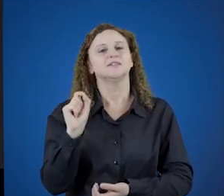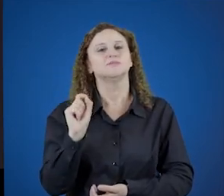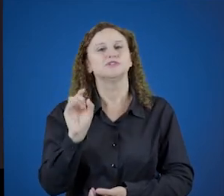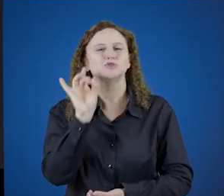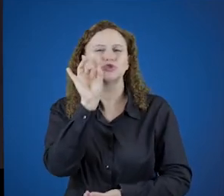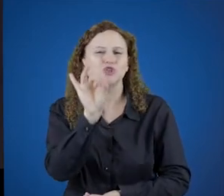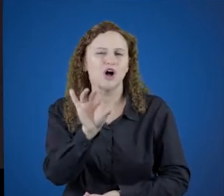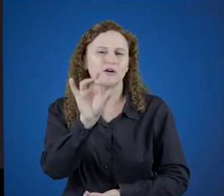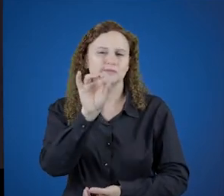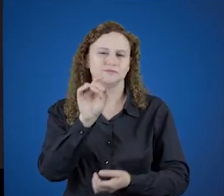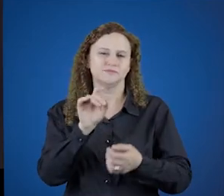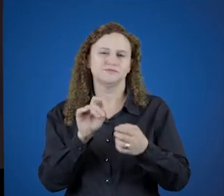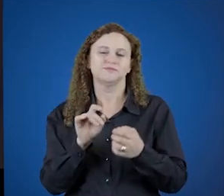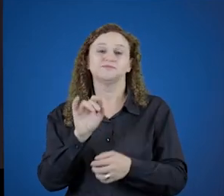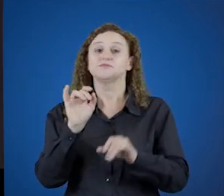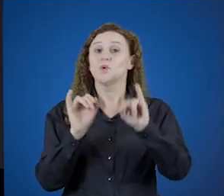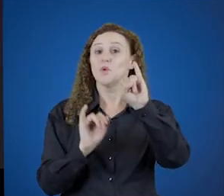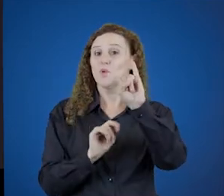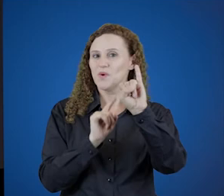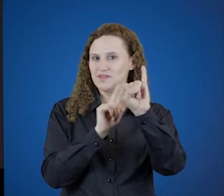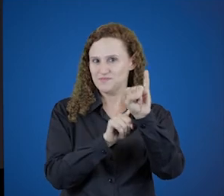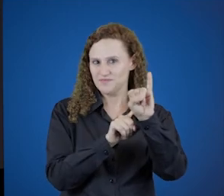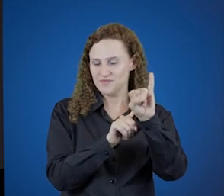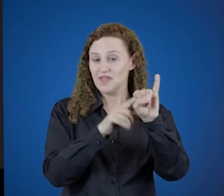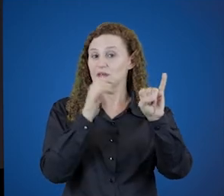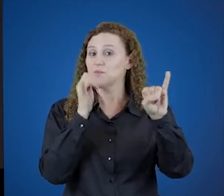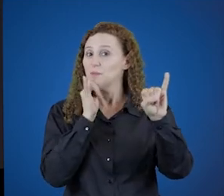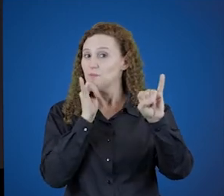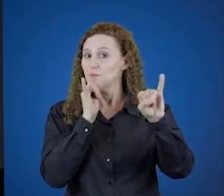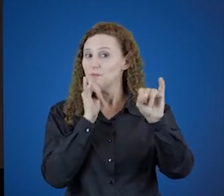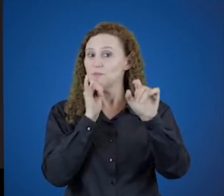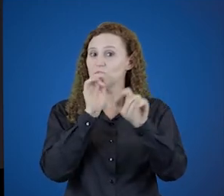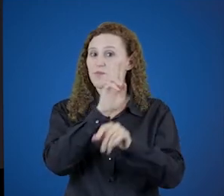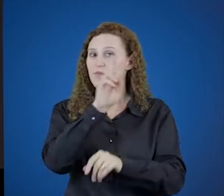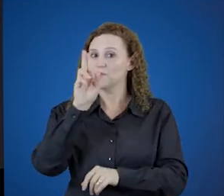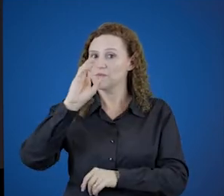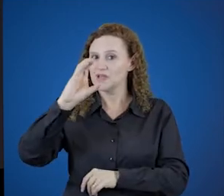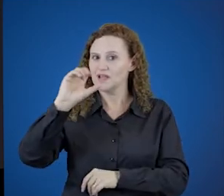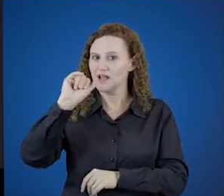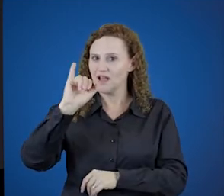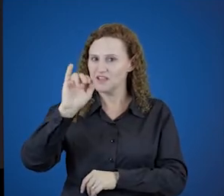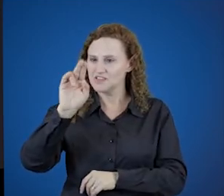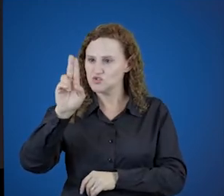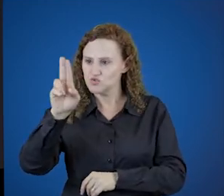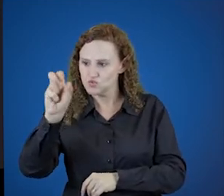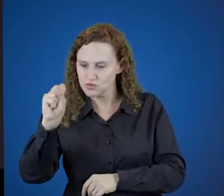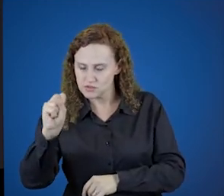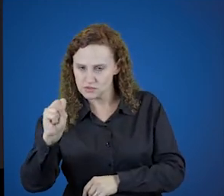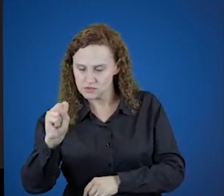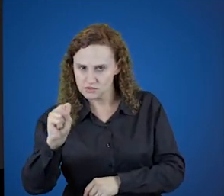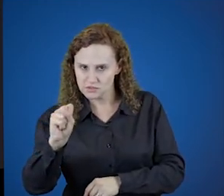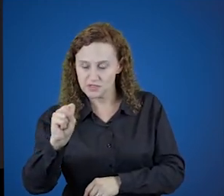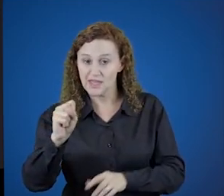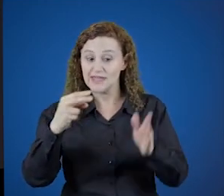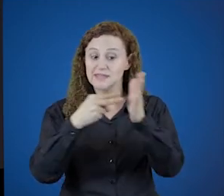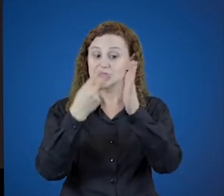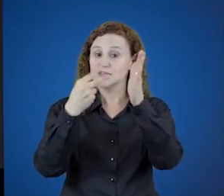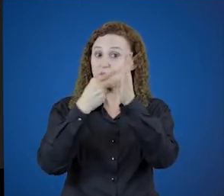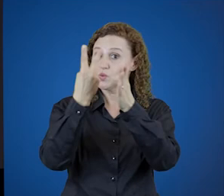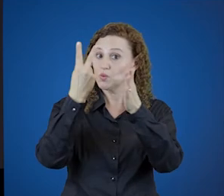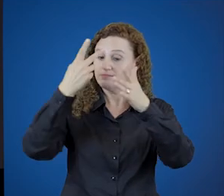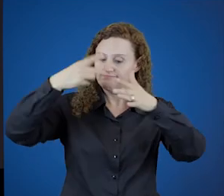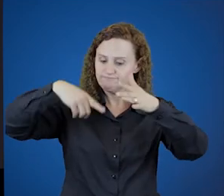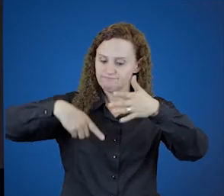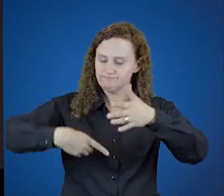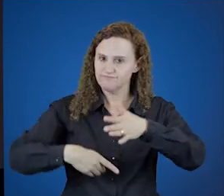feito por um só vou tomar aqui a palavra caius lacinho e o está